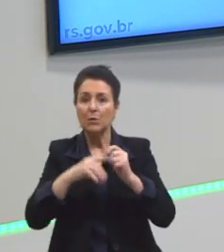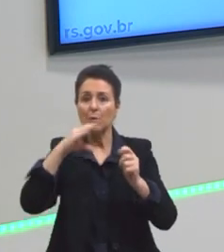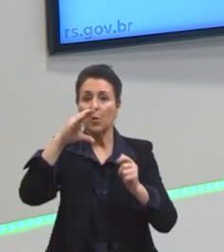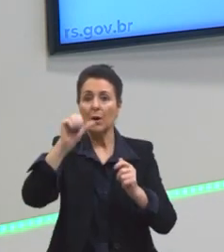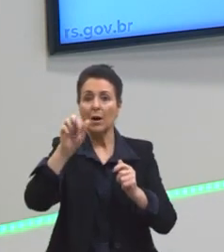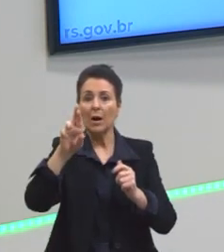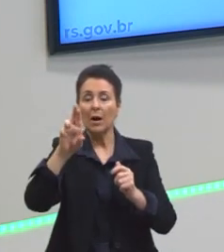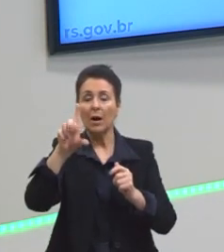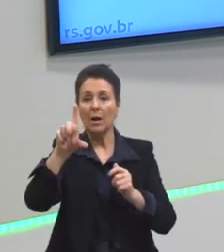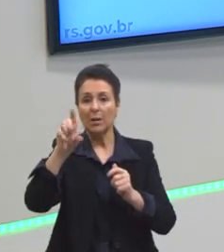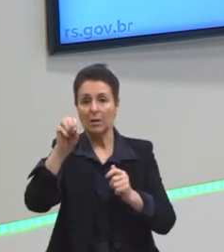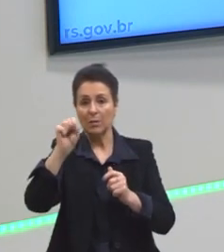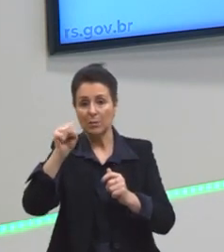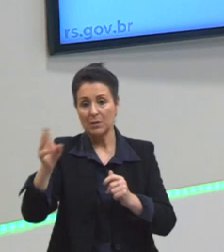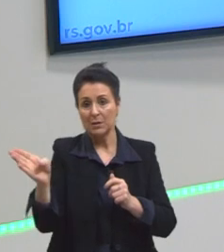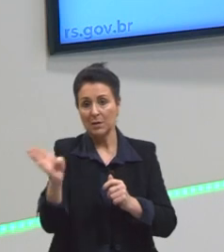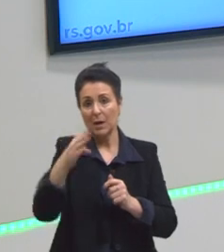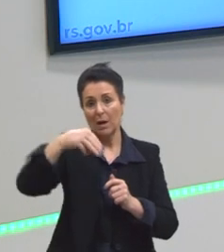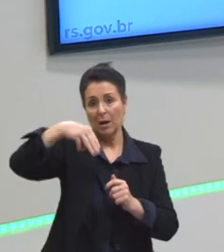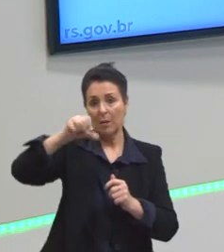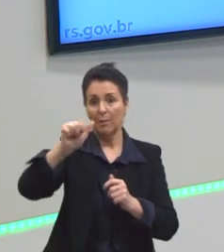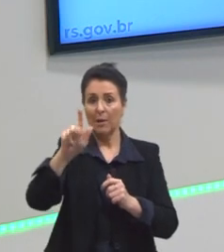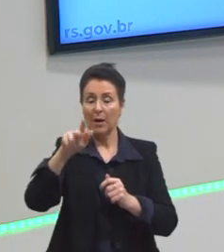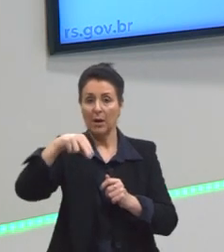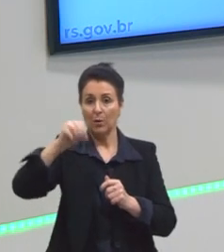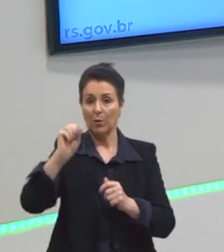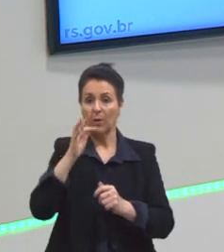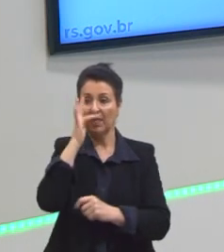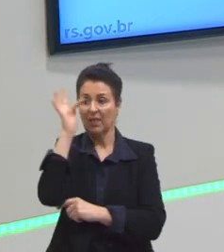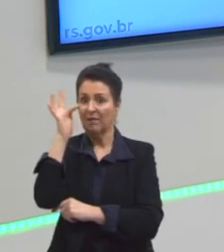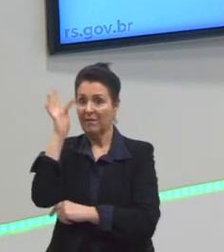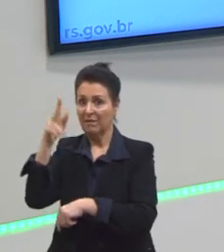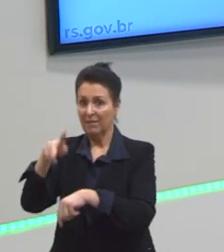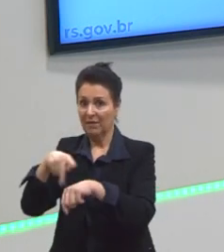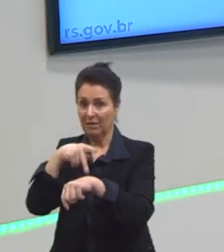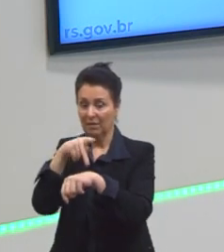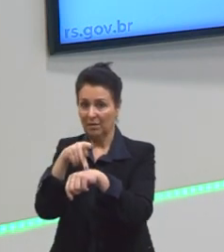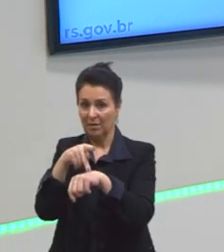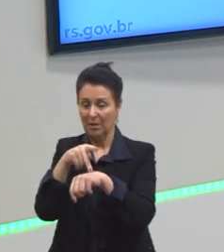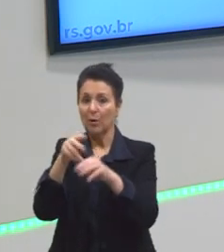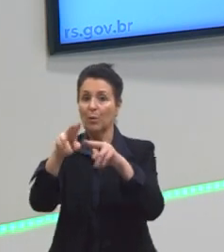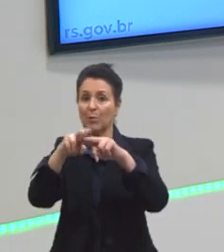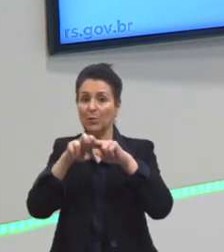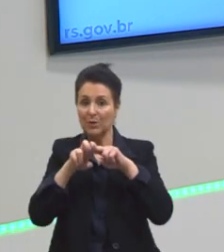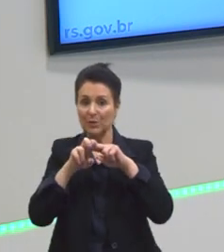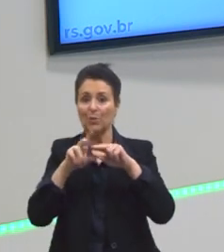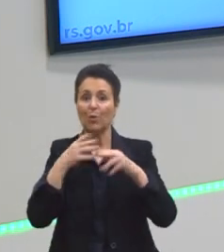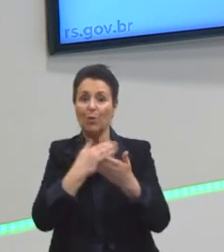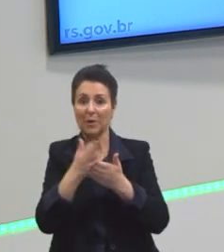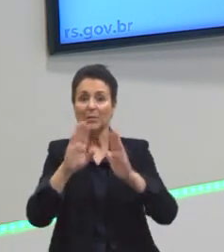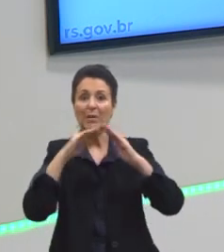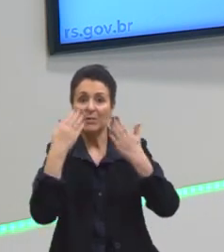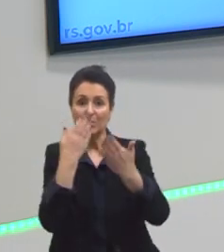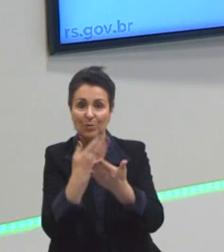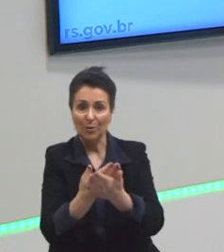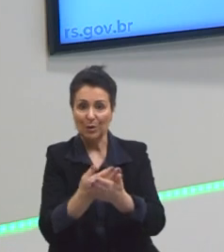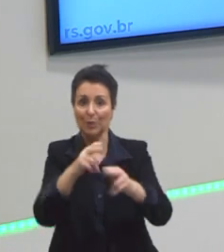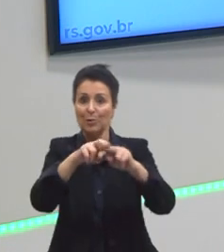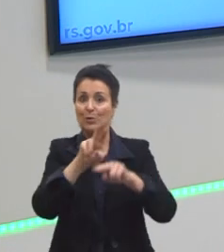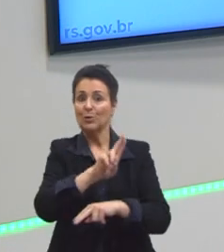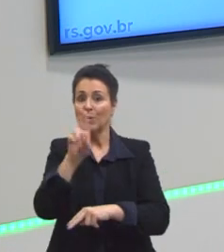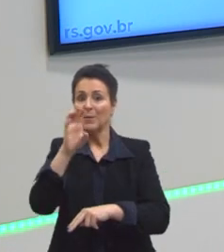surge as Universidades então a ação essas escolas por isso escolástico aqui já está em Universidade de Paris